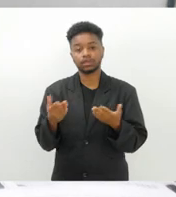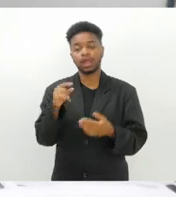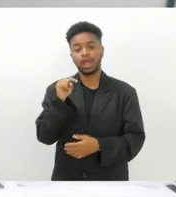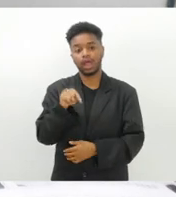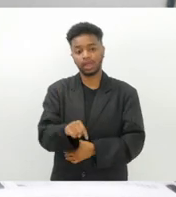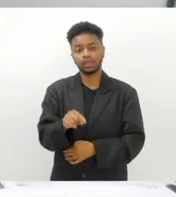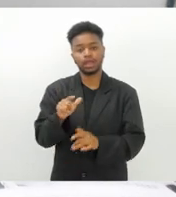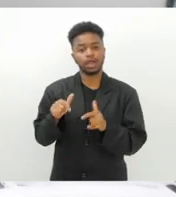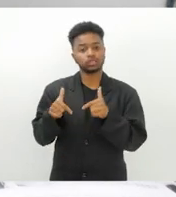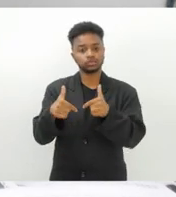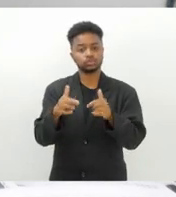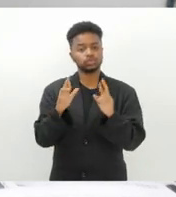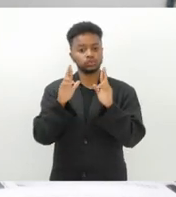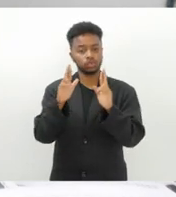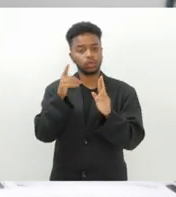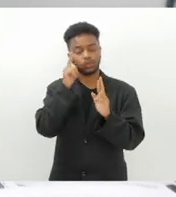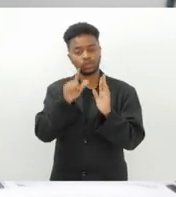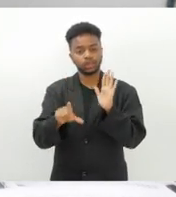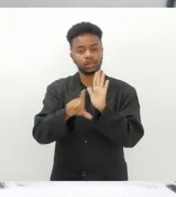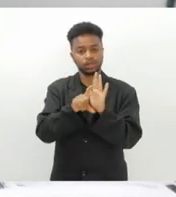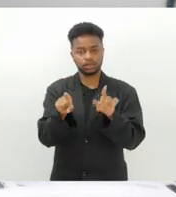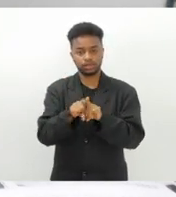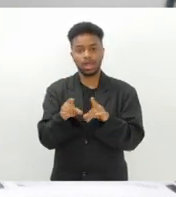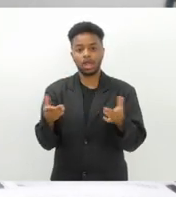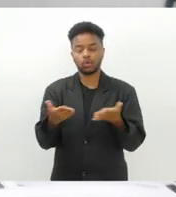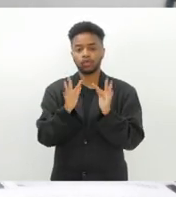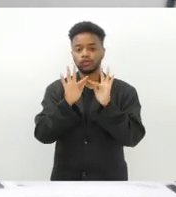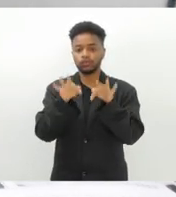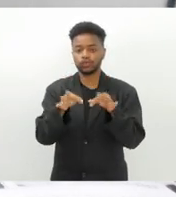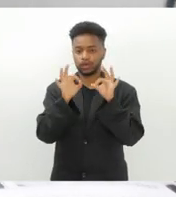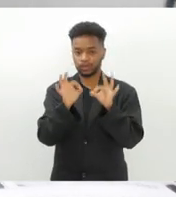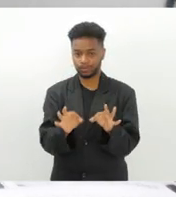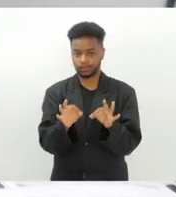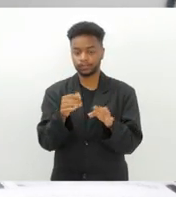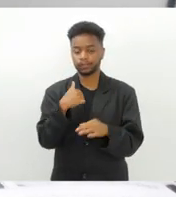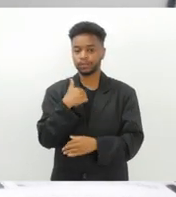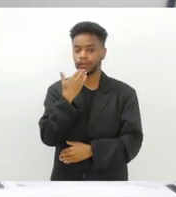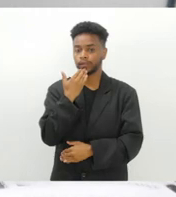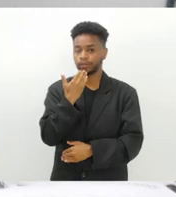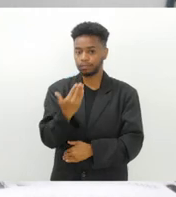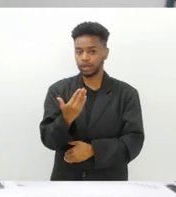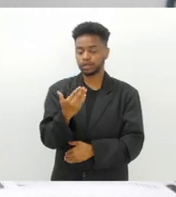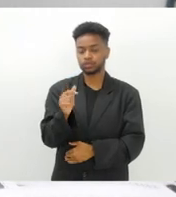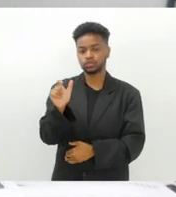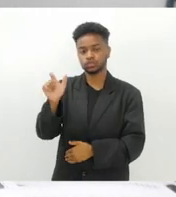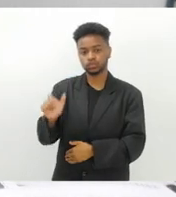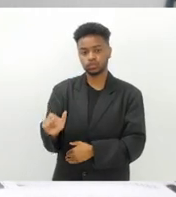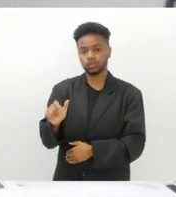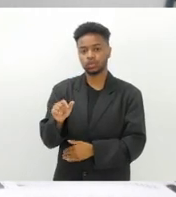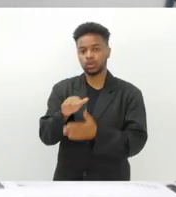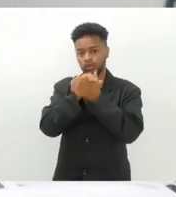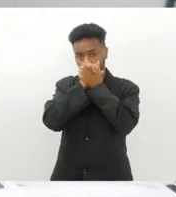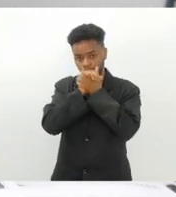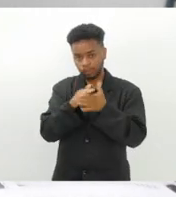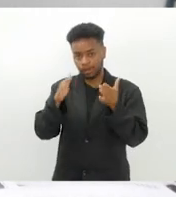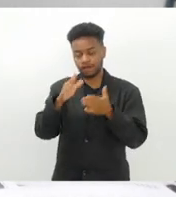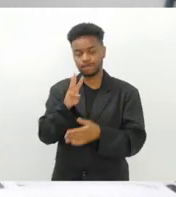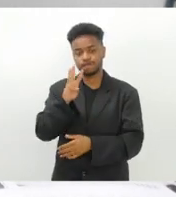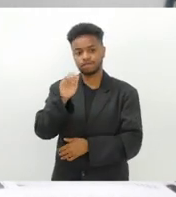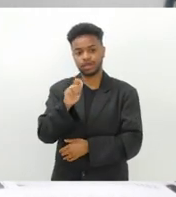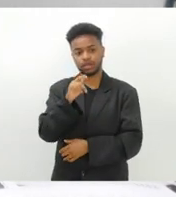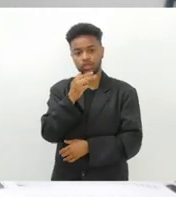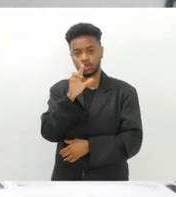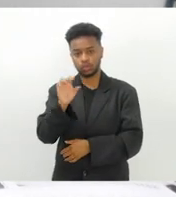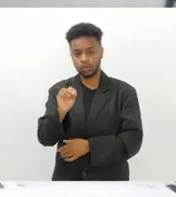que também renda outras. Então, agora, para o encerramento, eu peço para o Pai Vaguinho, que está conosco na mesa,